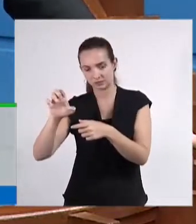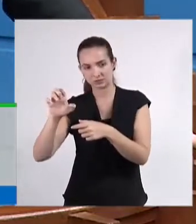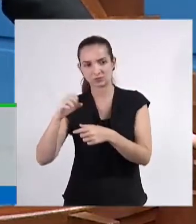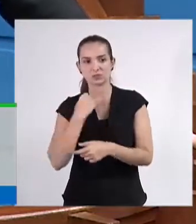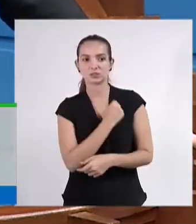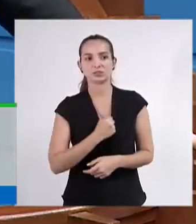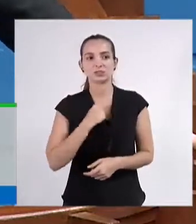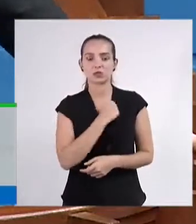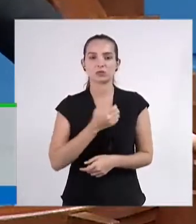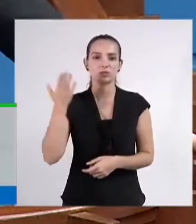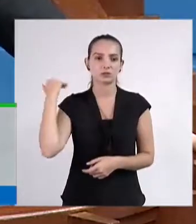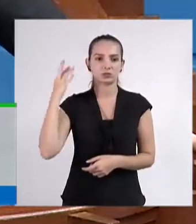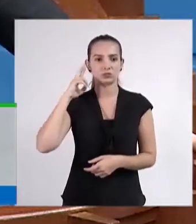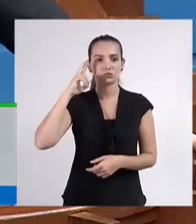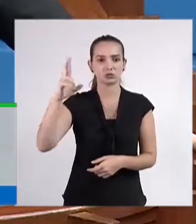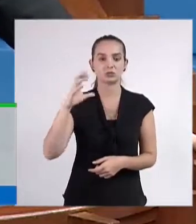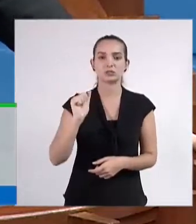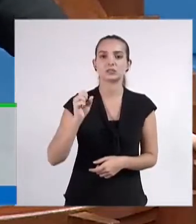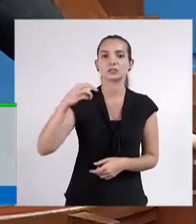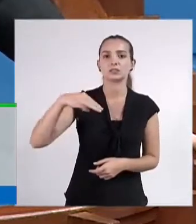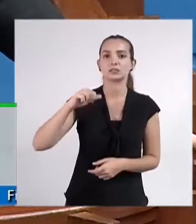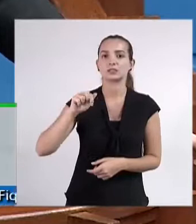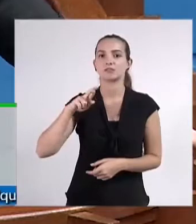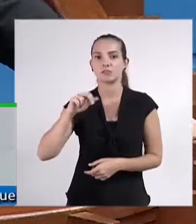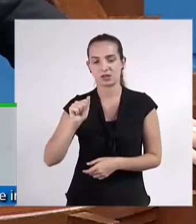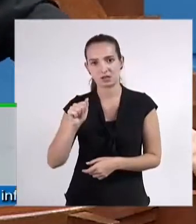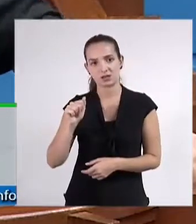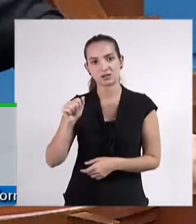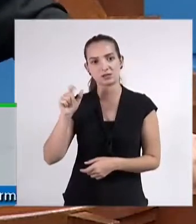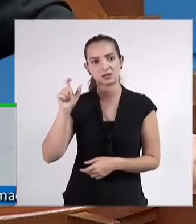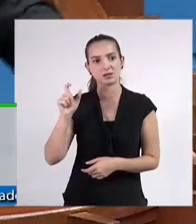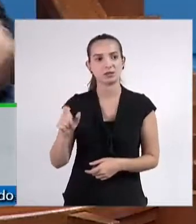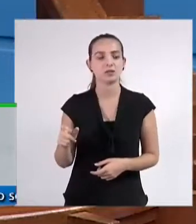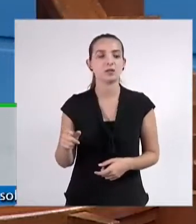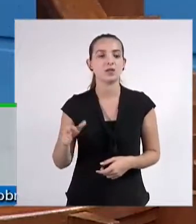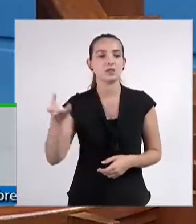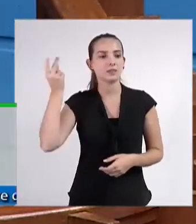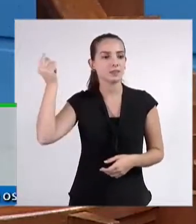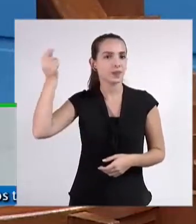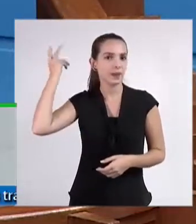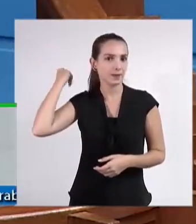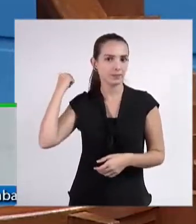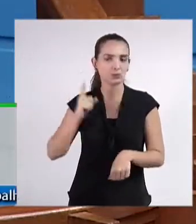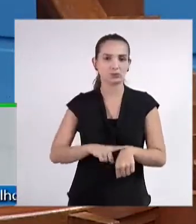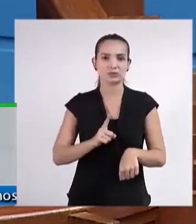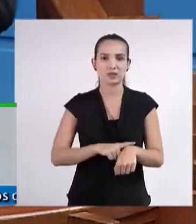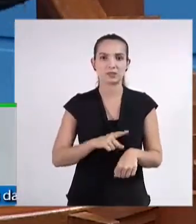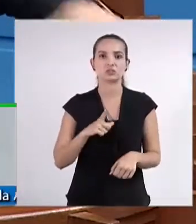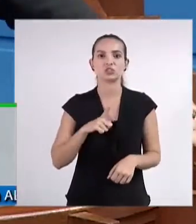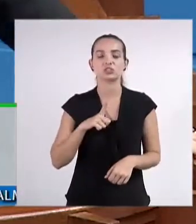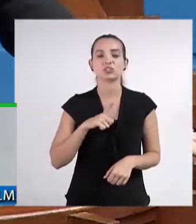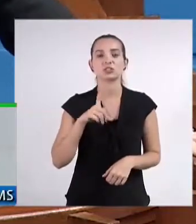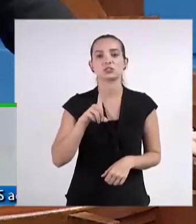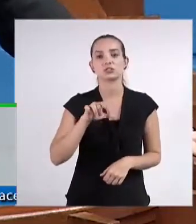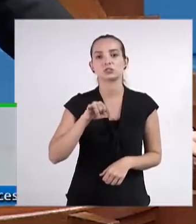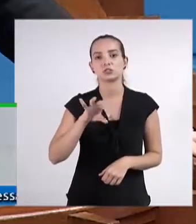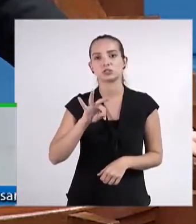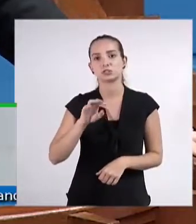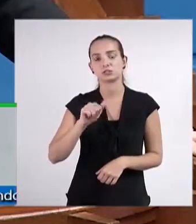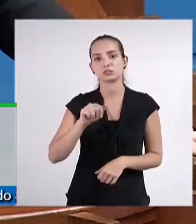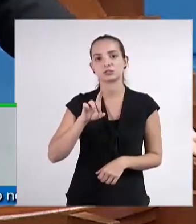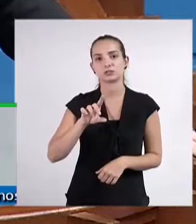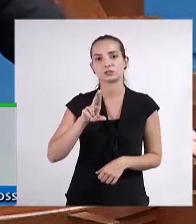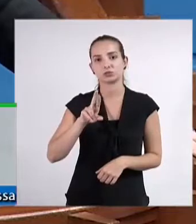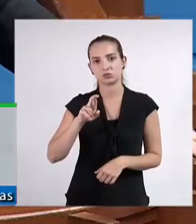amado Dom Helder Câmara. Dom Helder Câmara, na época da ditadura militar, ele foi